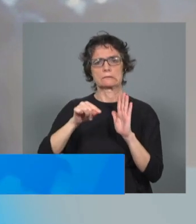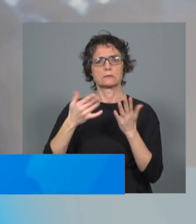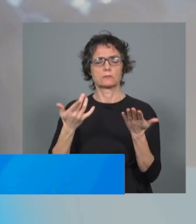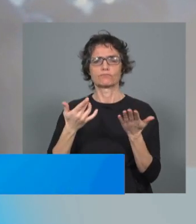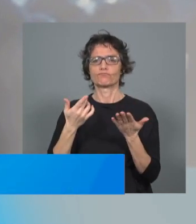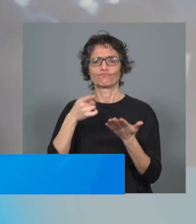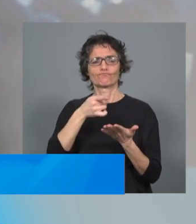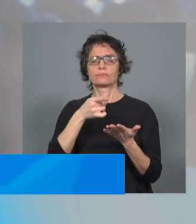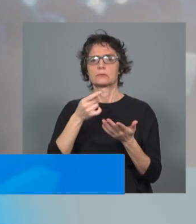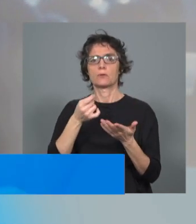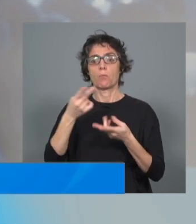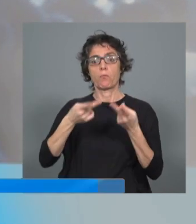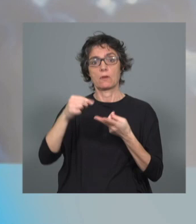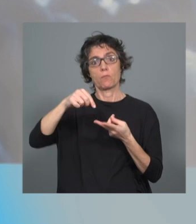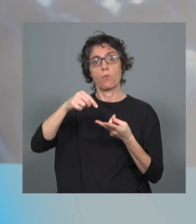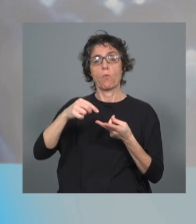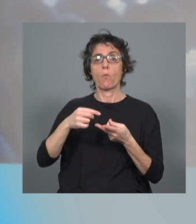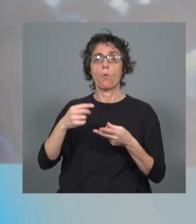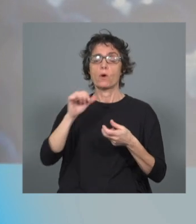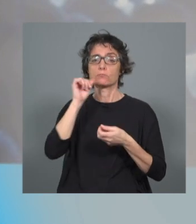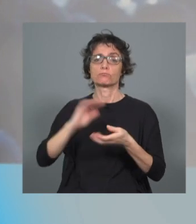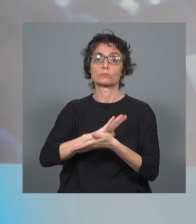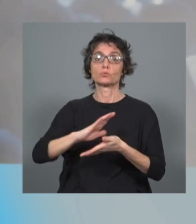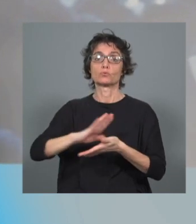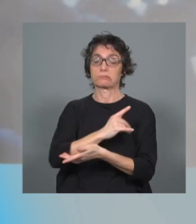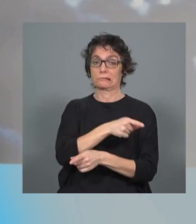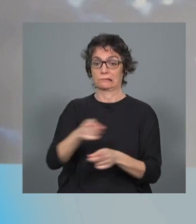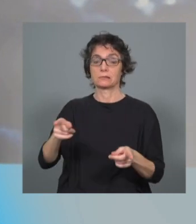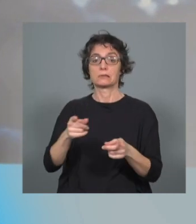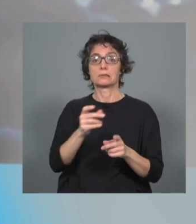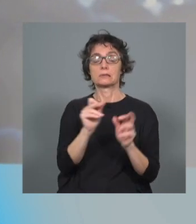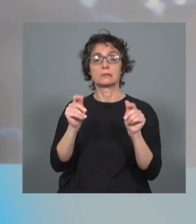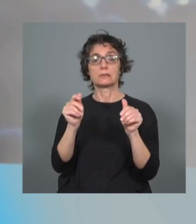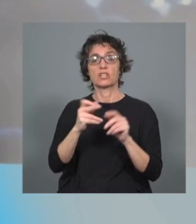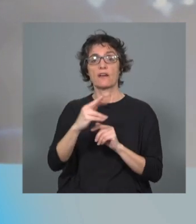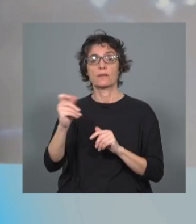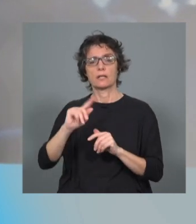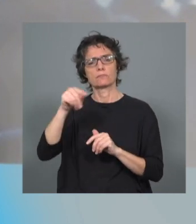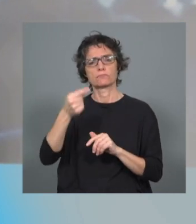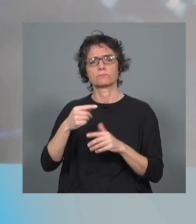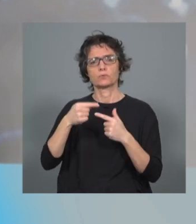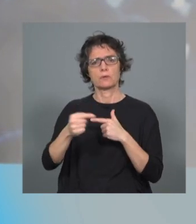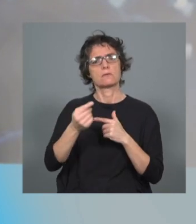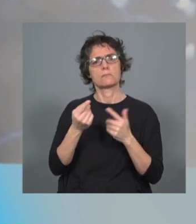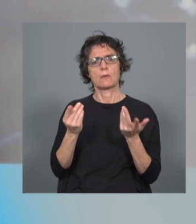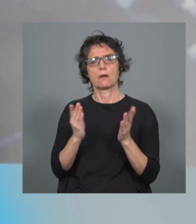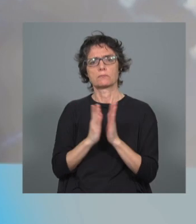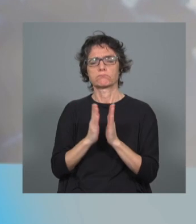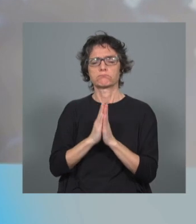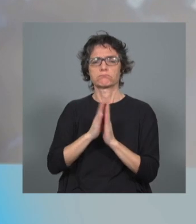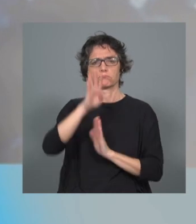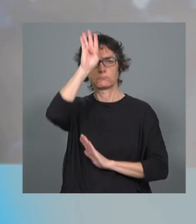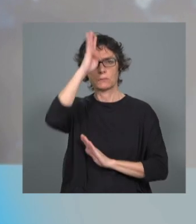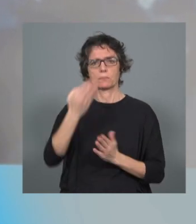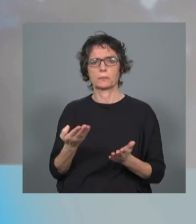é o tema para a análise do jornalista da Renascença Filipe Avilés, depois de mostrarmos acontecimentos que marcam a atualidade, a começar pela